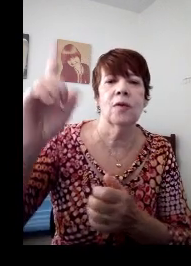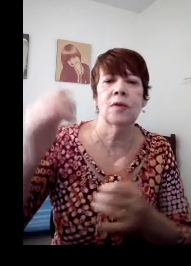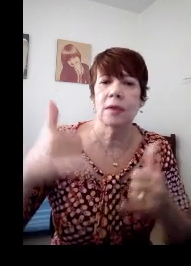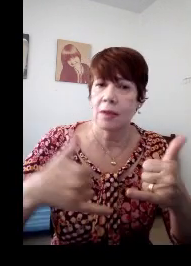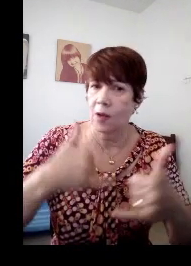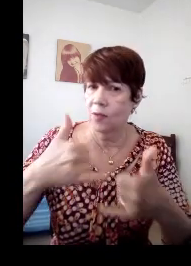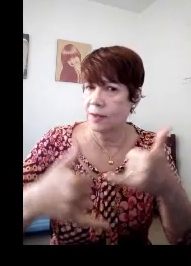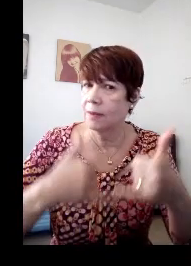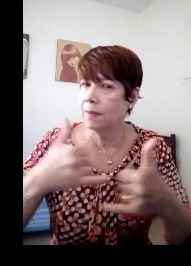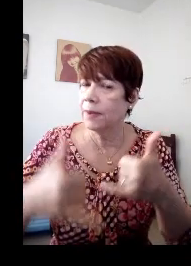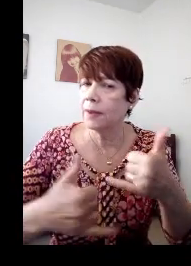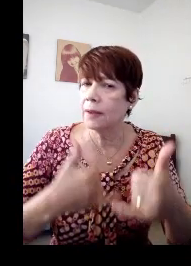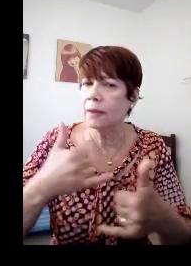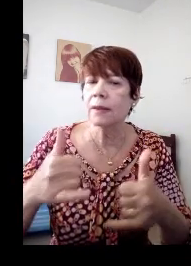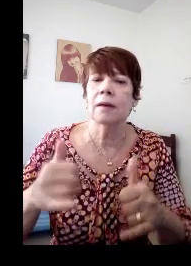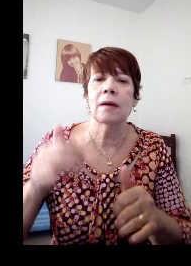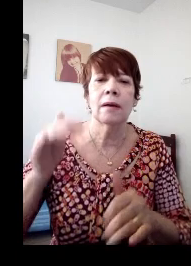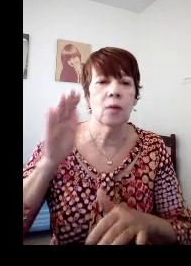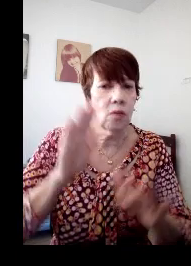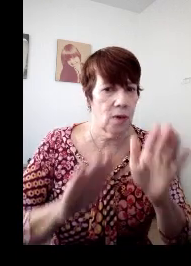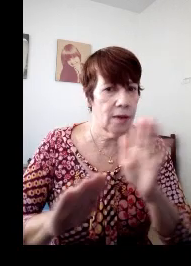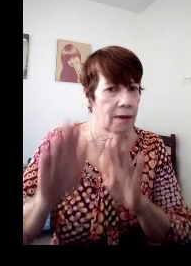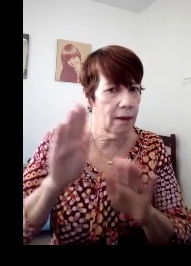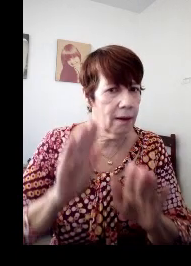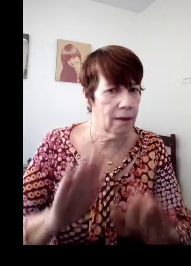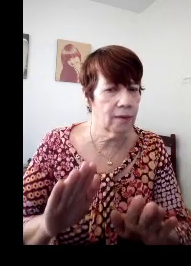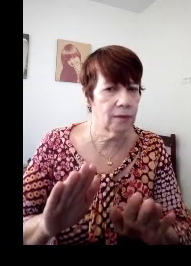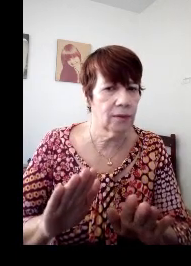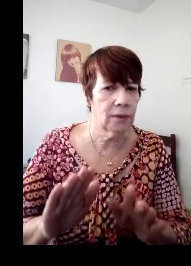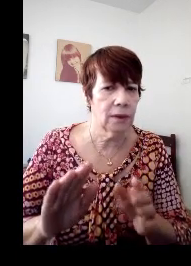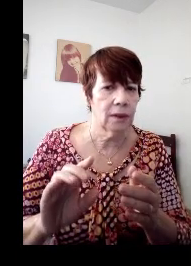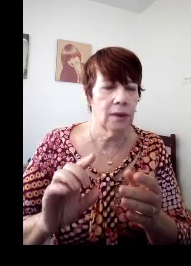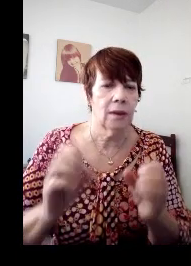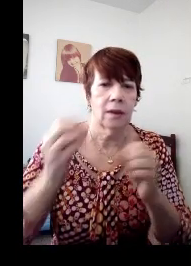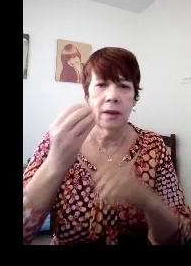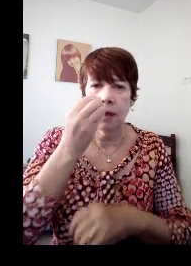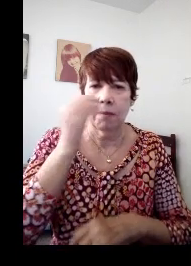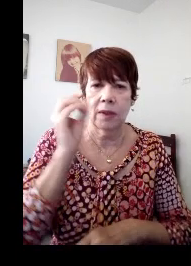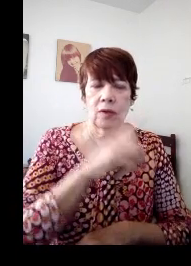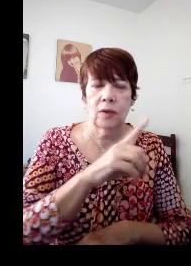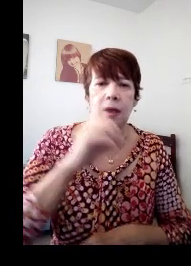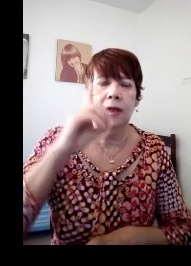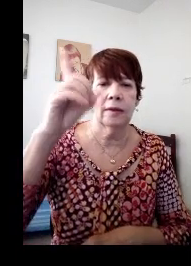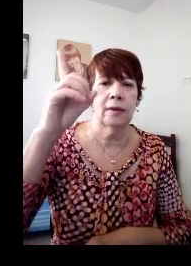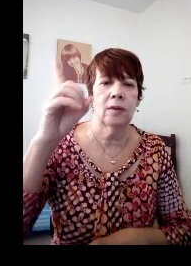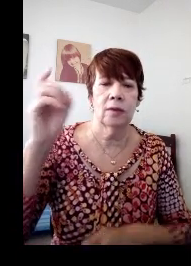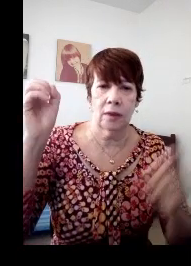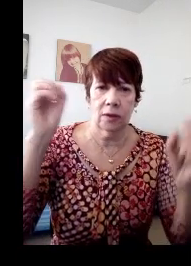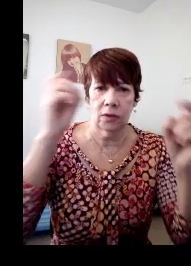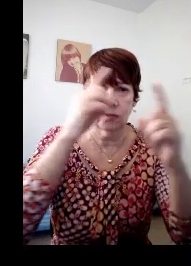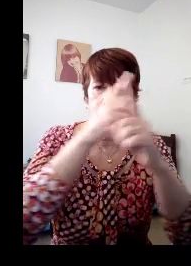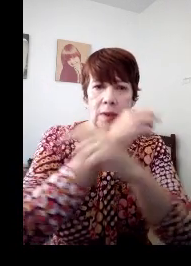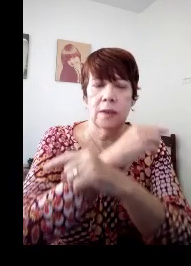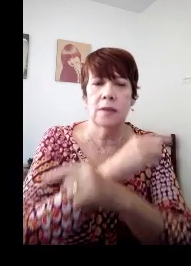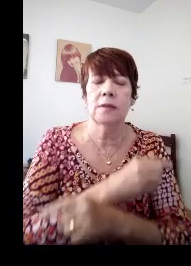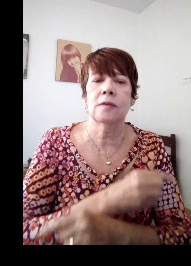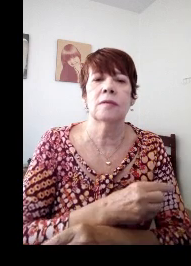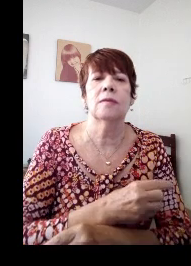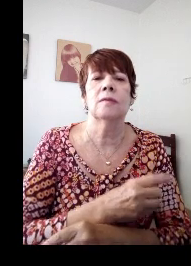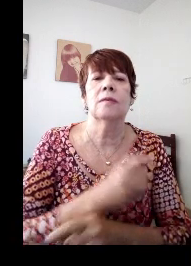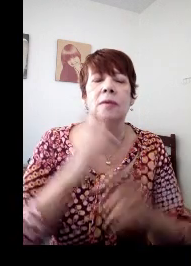Sabe, pois, vê que mal e quão amargo é deixares o Senhor teu Deus. E José sabia